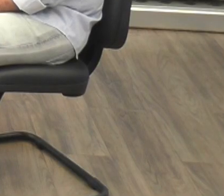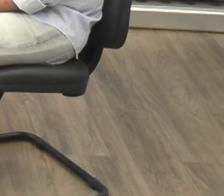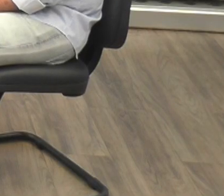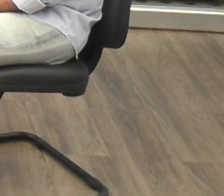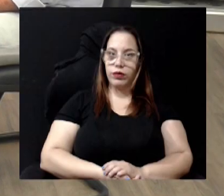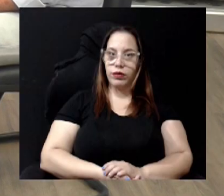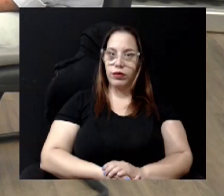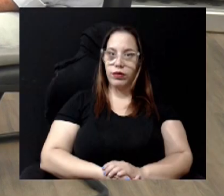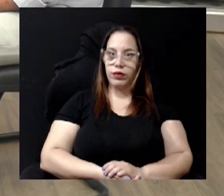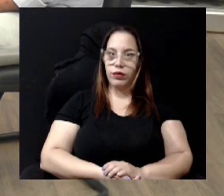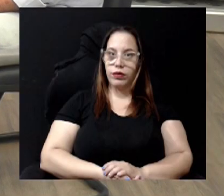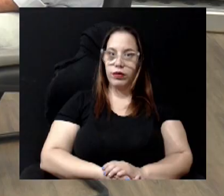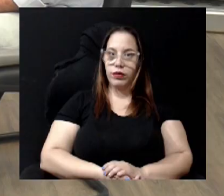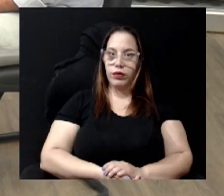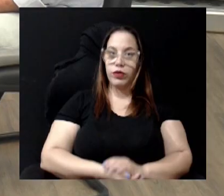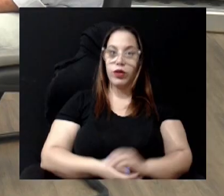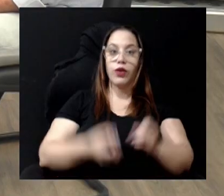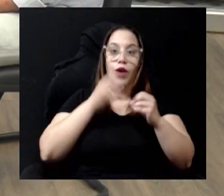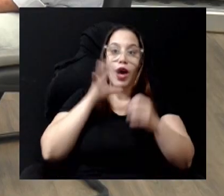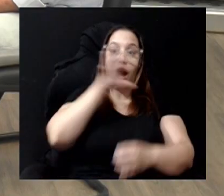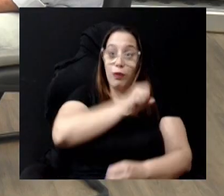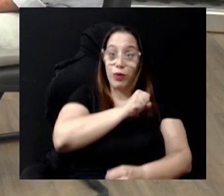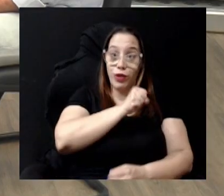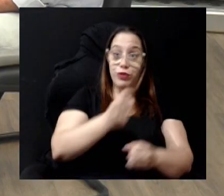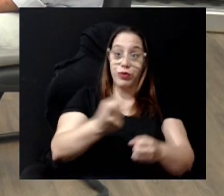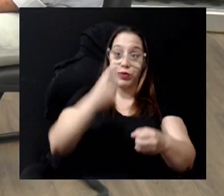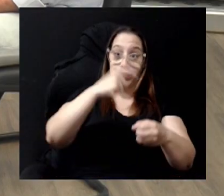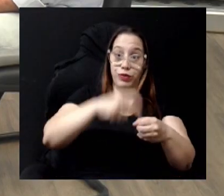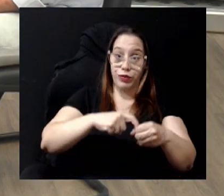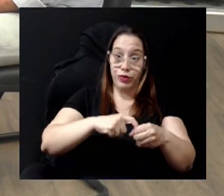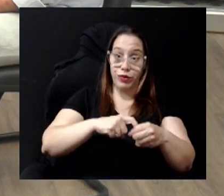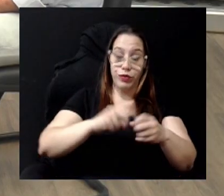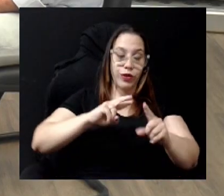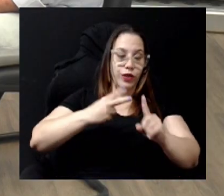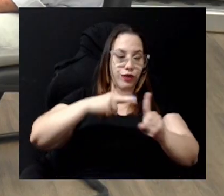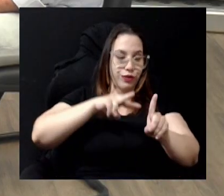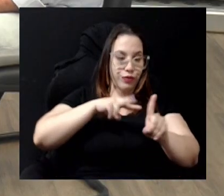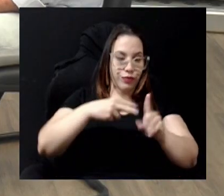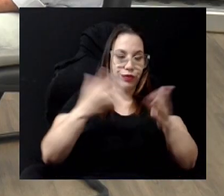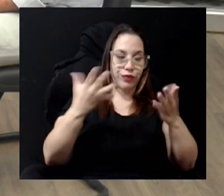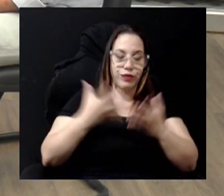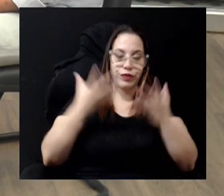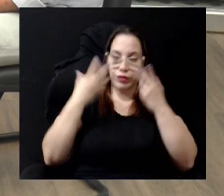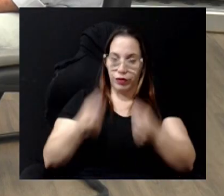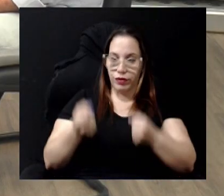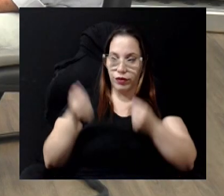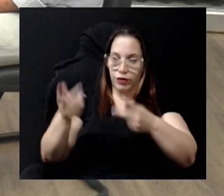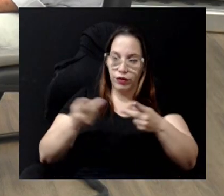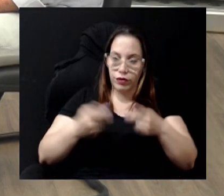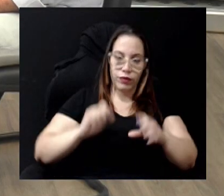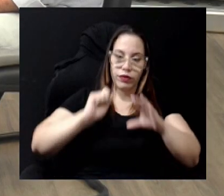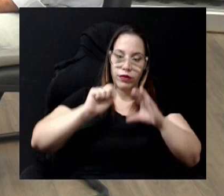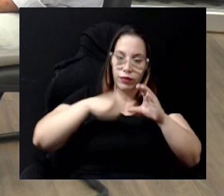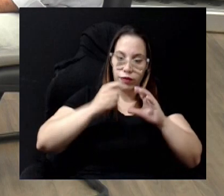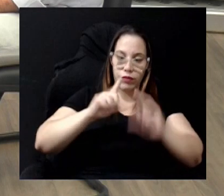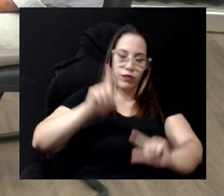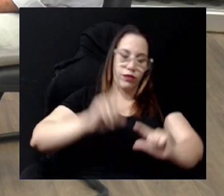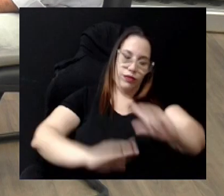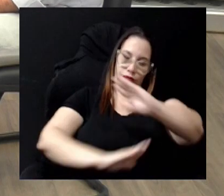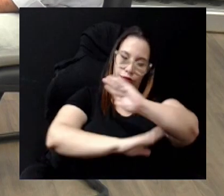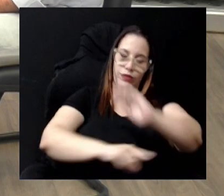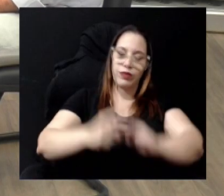Viu só como foi rapidinho? Estamos de volta com o nosso ponto de vista, hoje recebendo aqui nos estúdios da TV Câmara Campinas